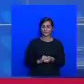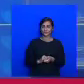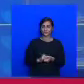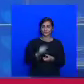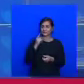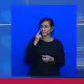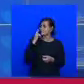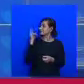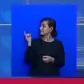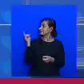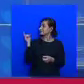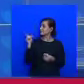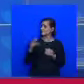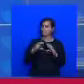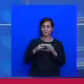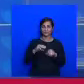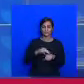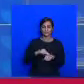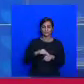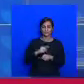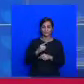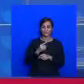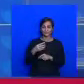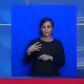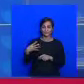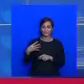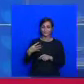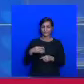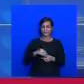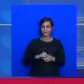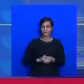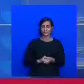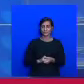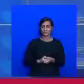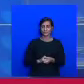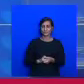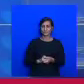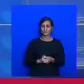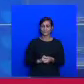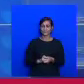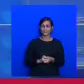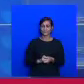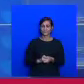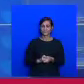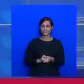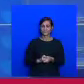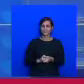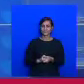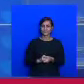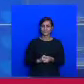mais um número chegando bola marrom número 14 marrom 14